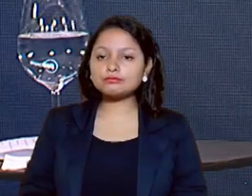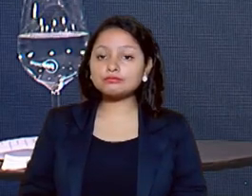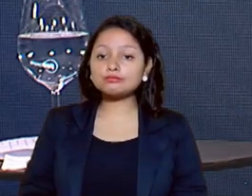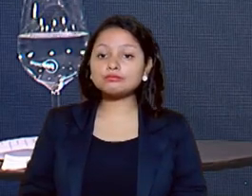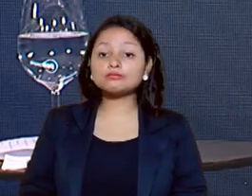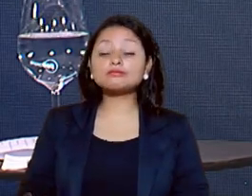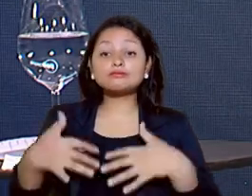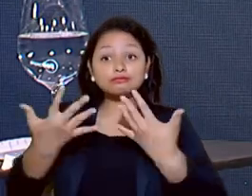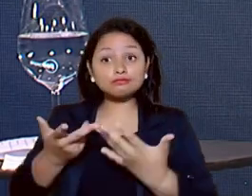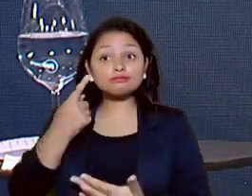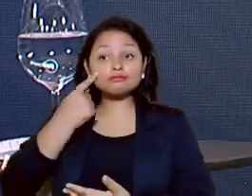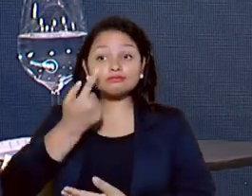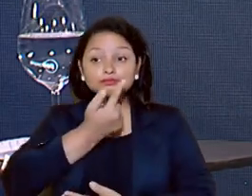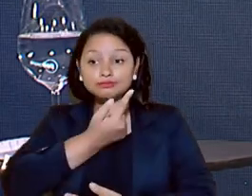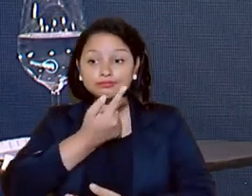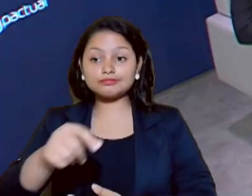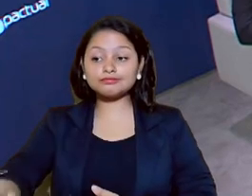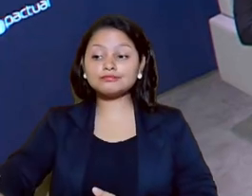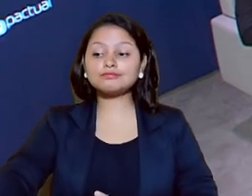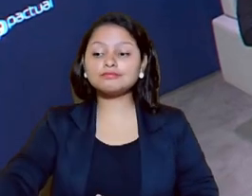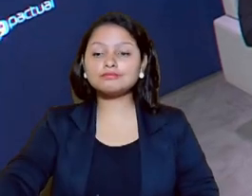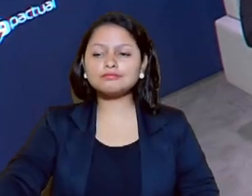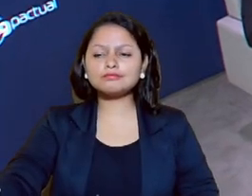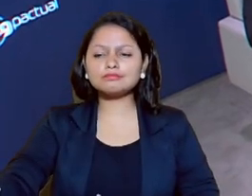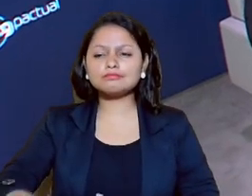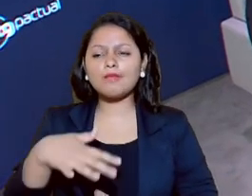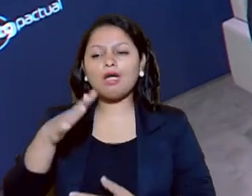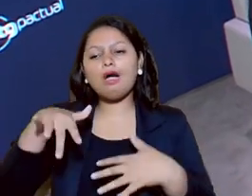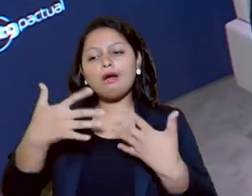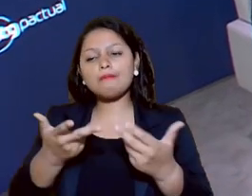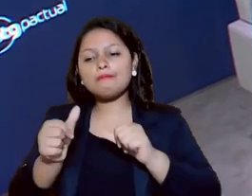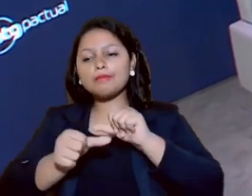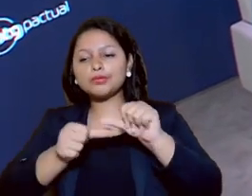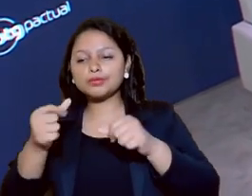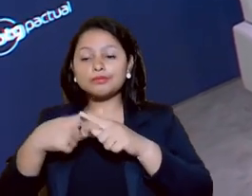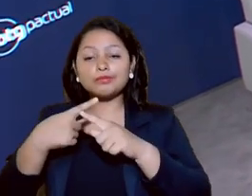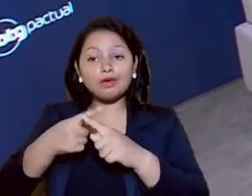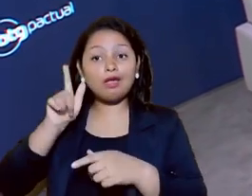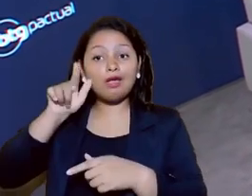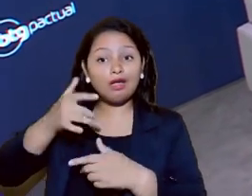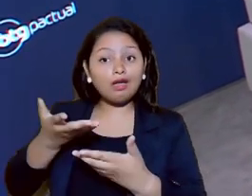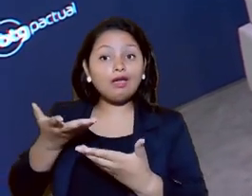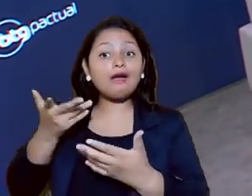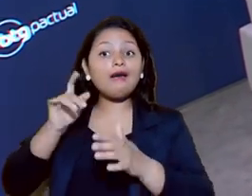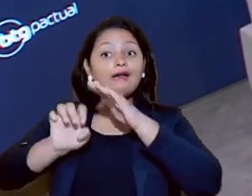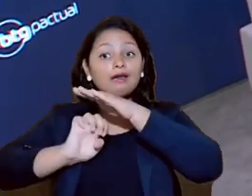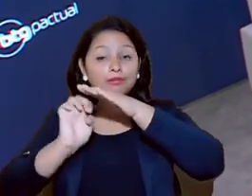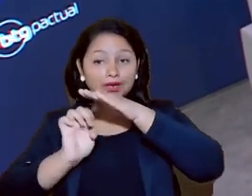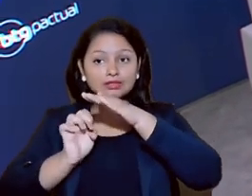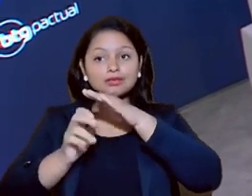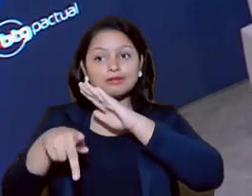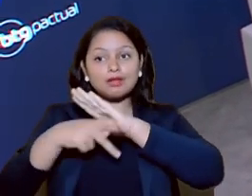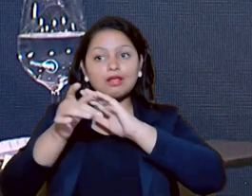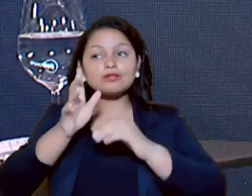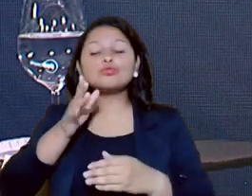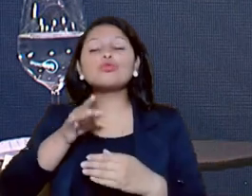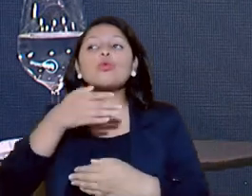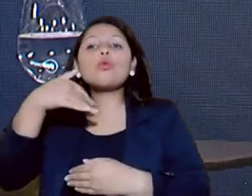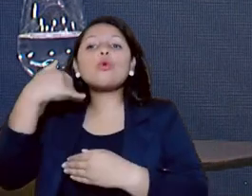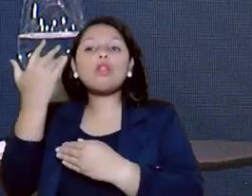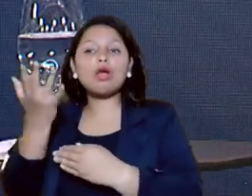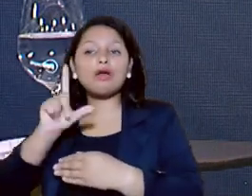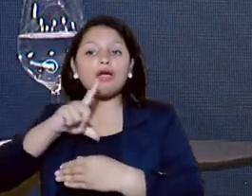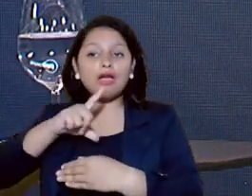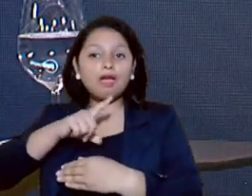olha para os seios Fines E aí muda porque do lado aqui é o balanço das empresas que tá dominante do lado de lá é a